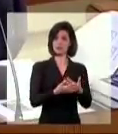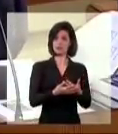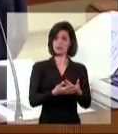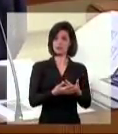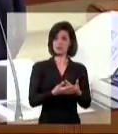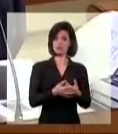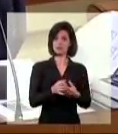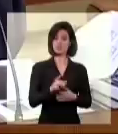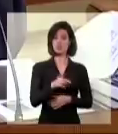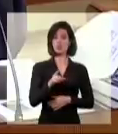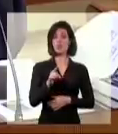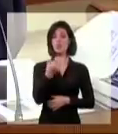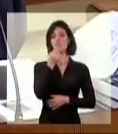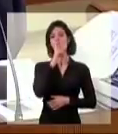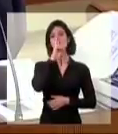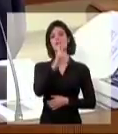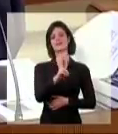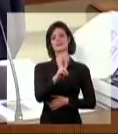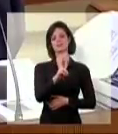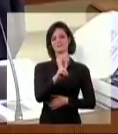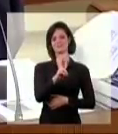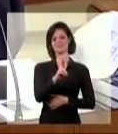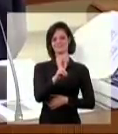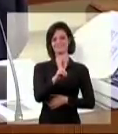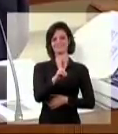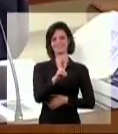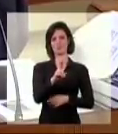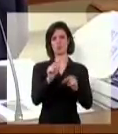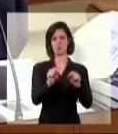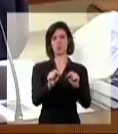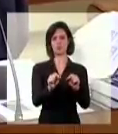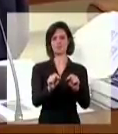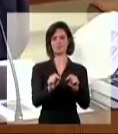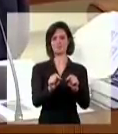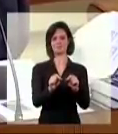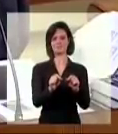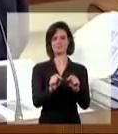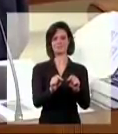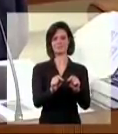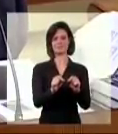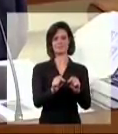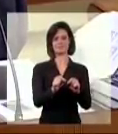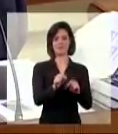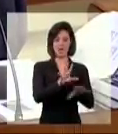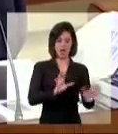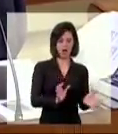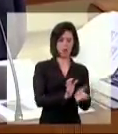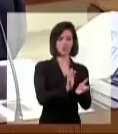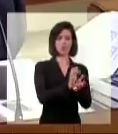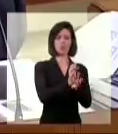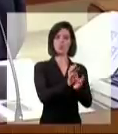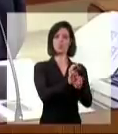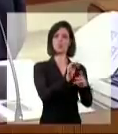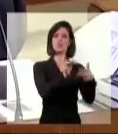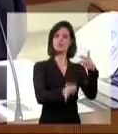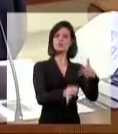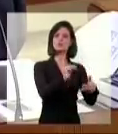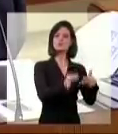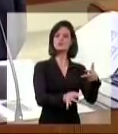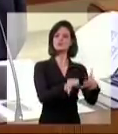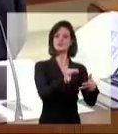um resultado: levar o judiciário a níveis alarmantes de